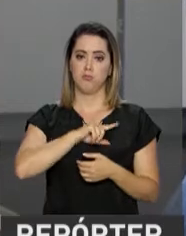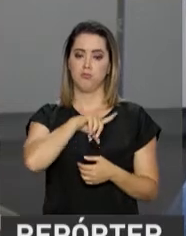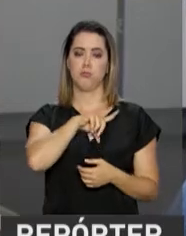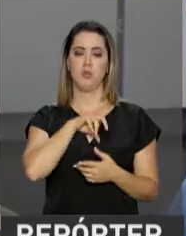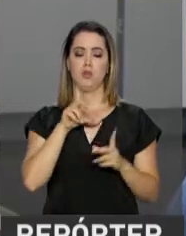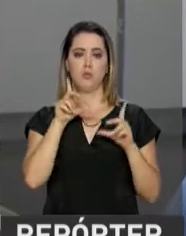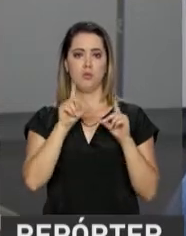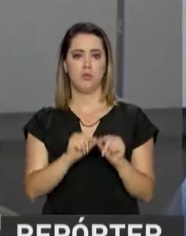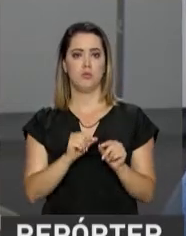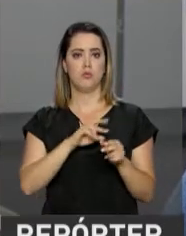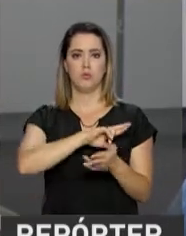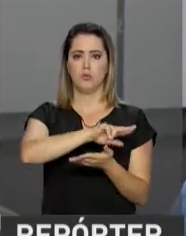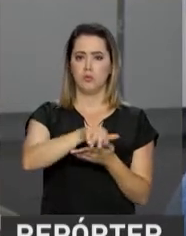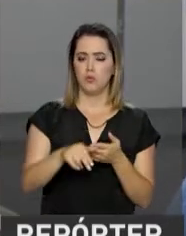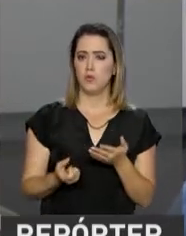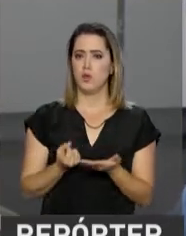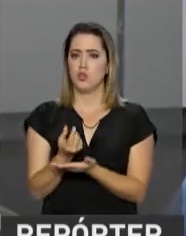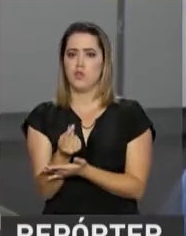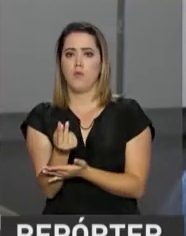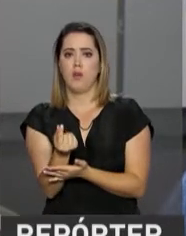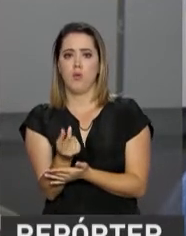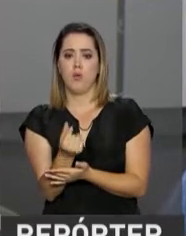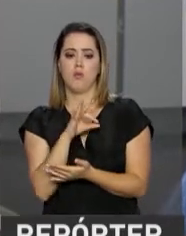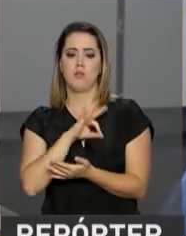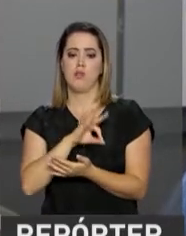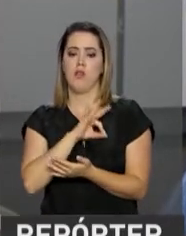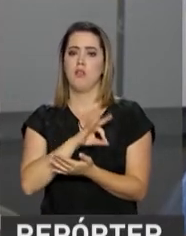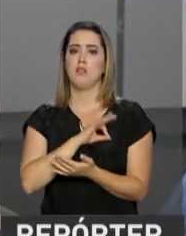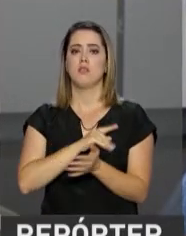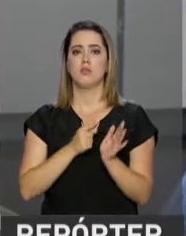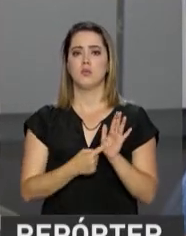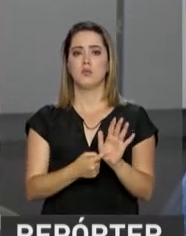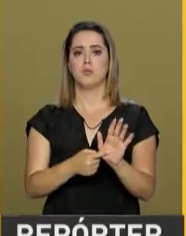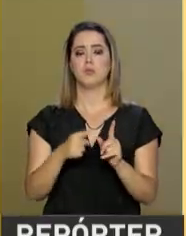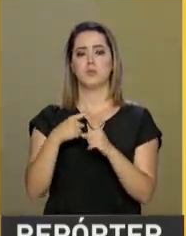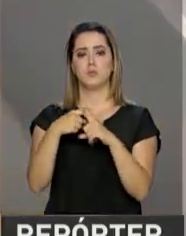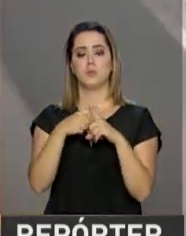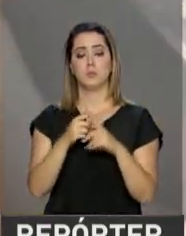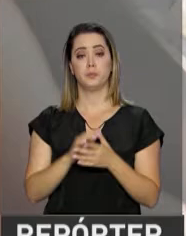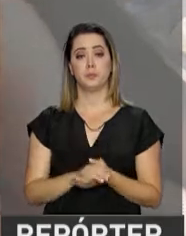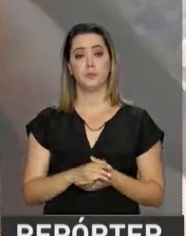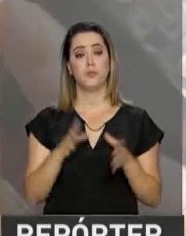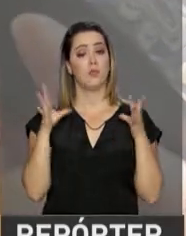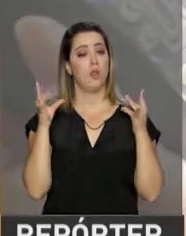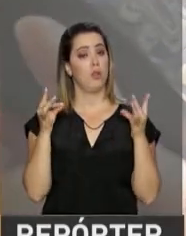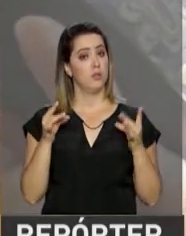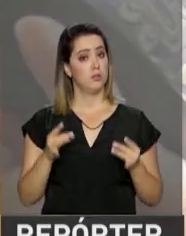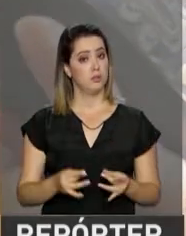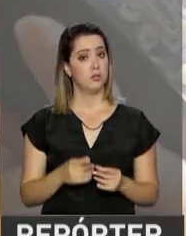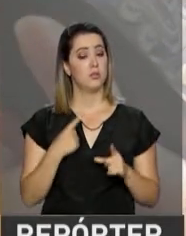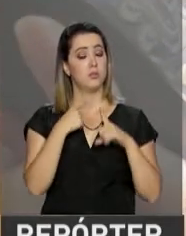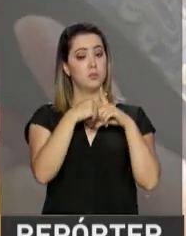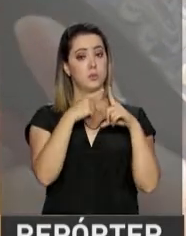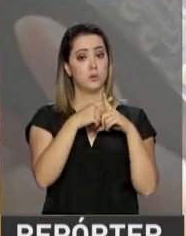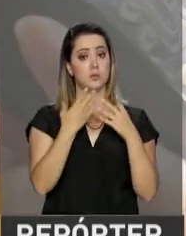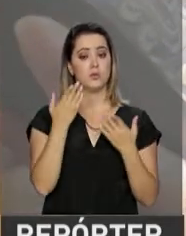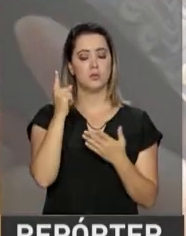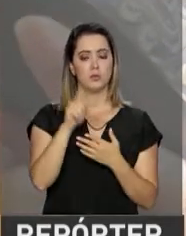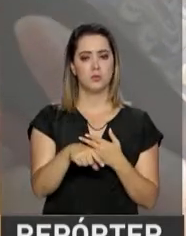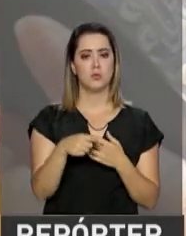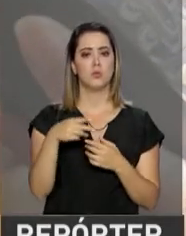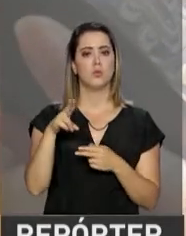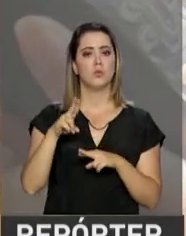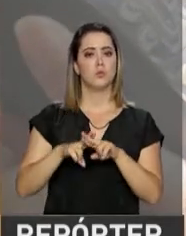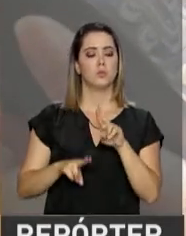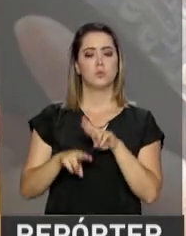a redução da variação de preço na renda real e mostra resultados mais positivos entre os destaques positivos do comércio varejista no mês